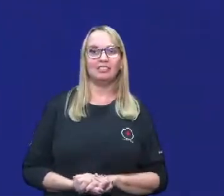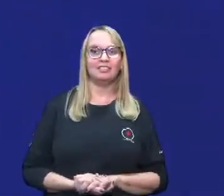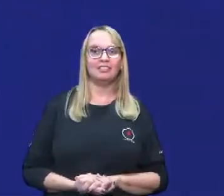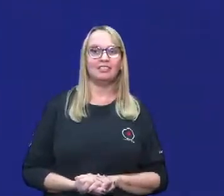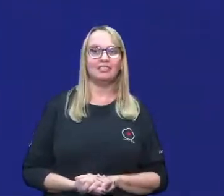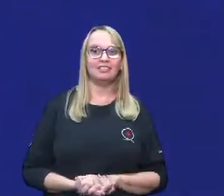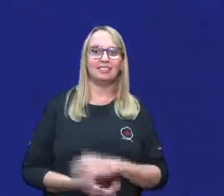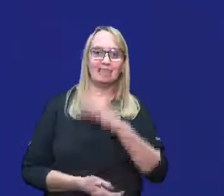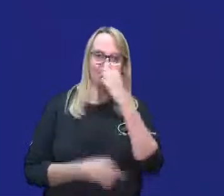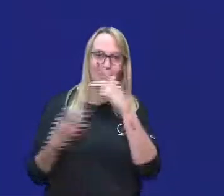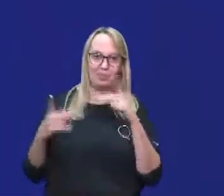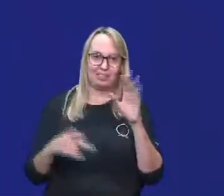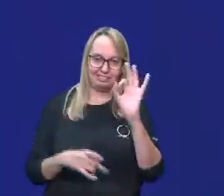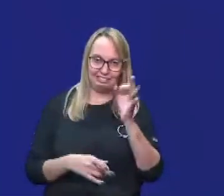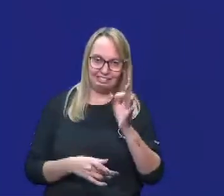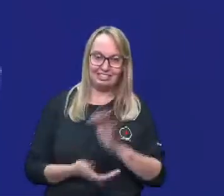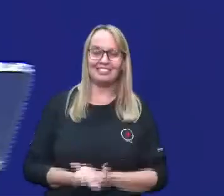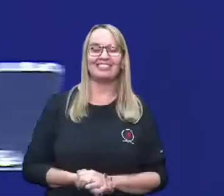Estava boa a mensagem, né?